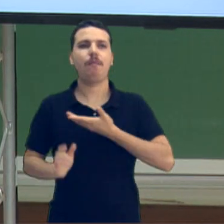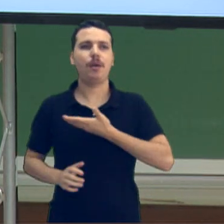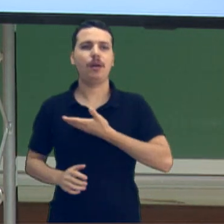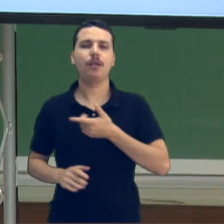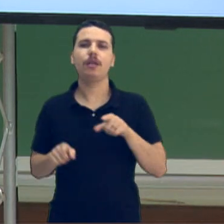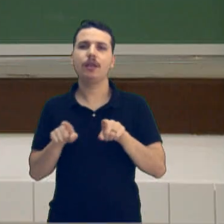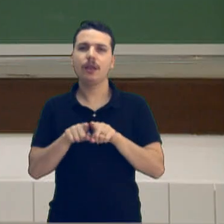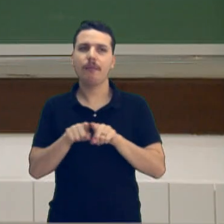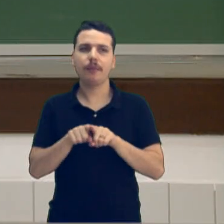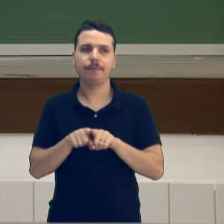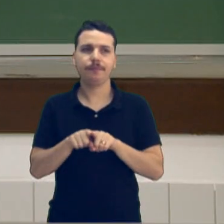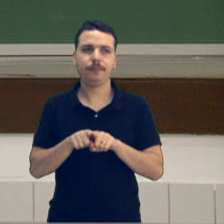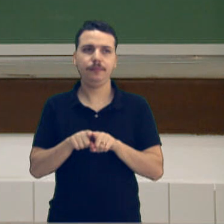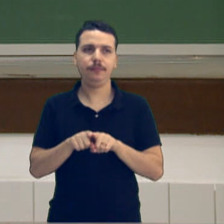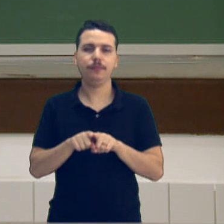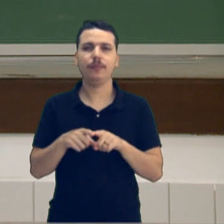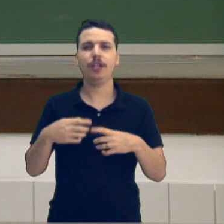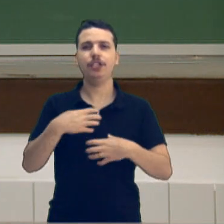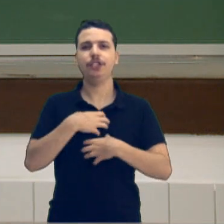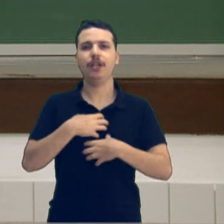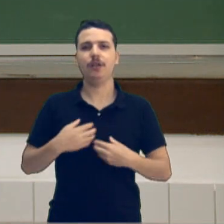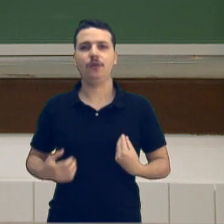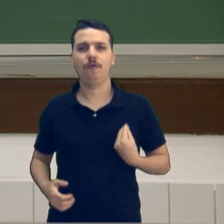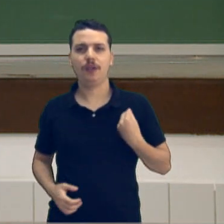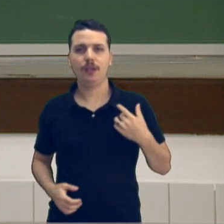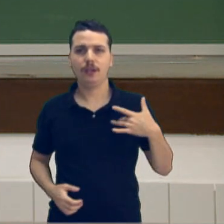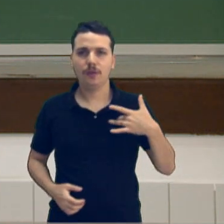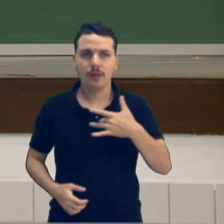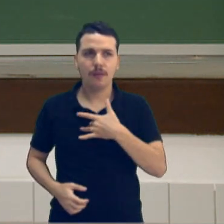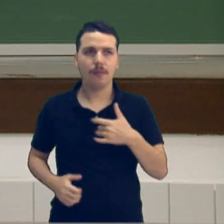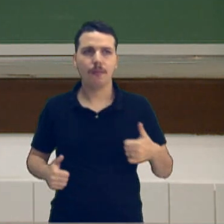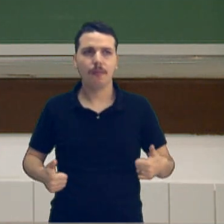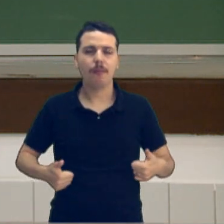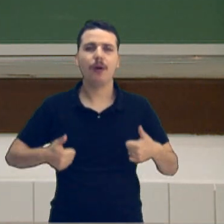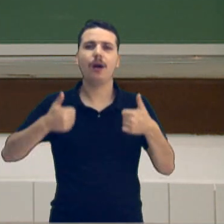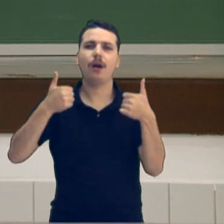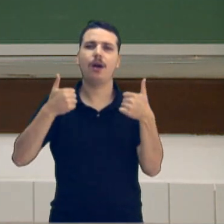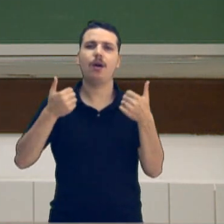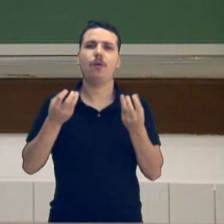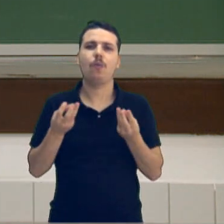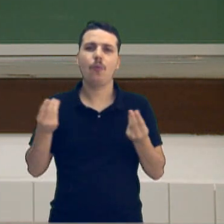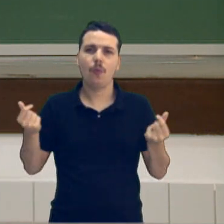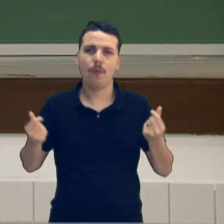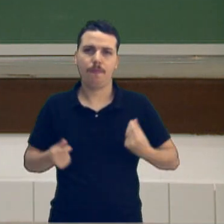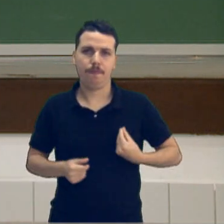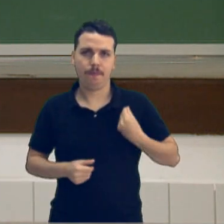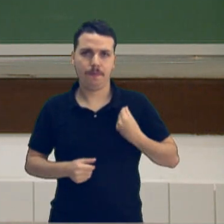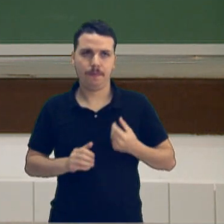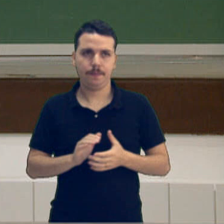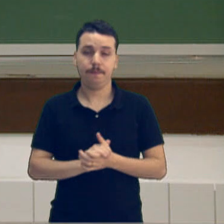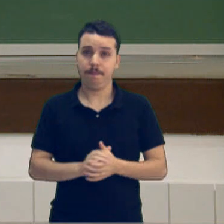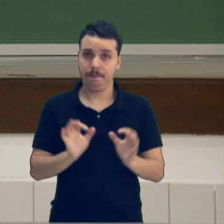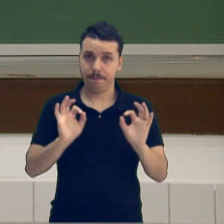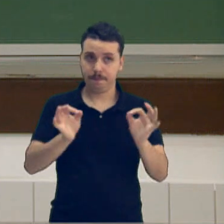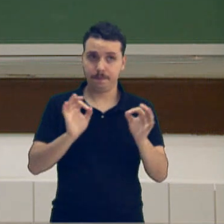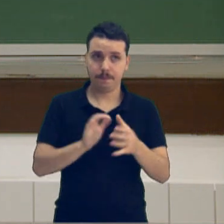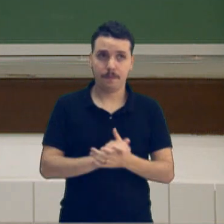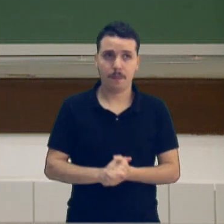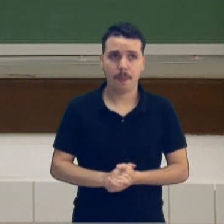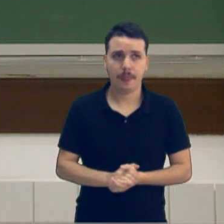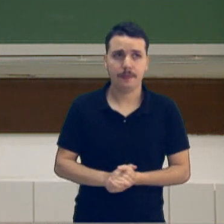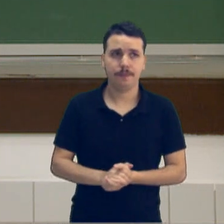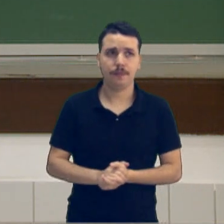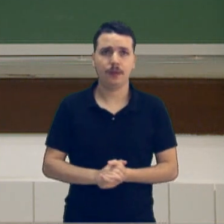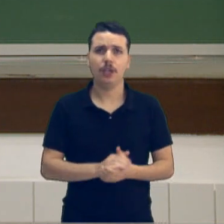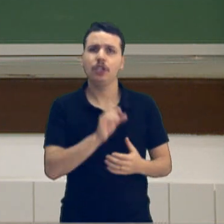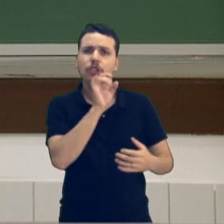adquirir, né, hábitos de vida saudáveis, melhorar, né, a sua qualidade de vida, certo? Então, que não